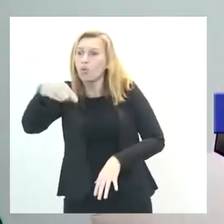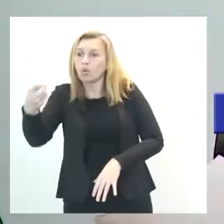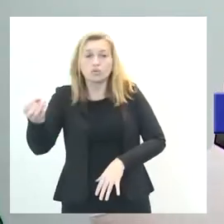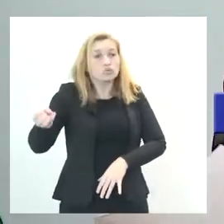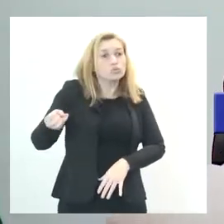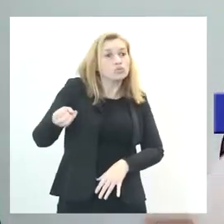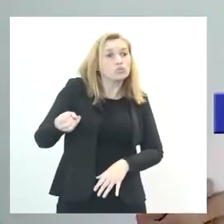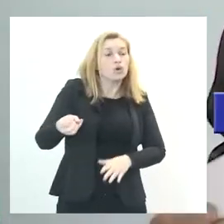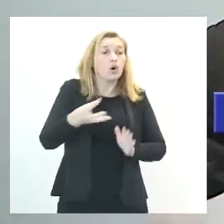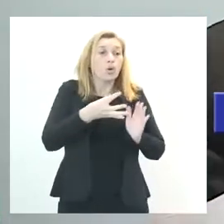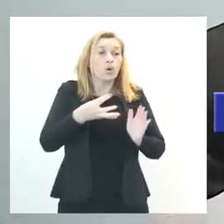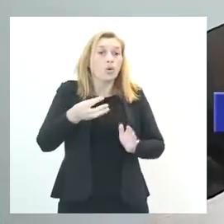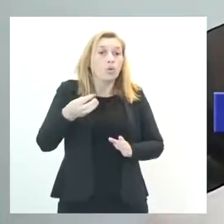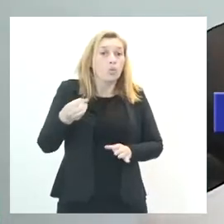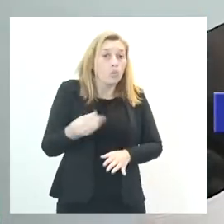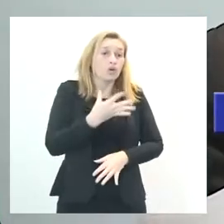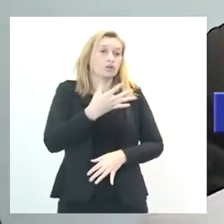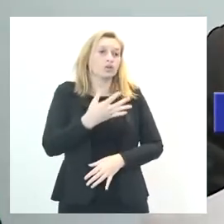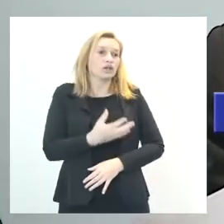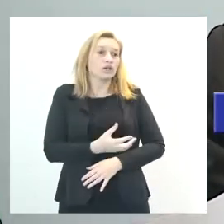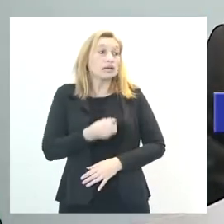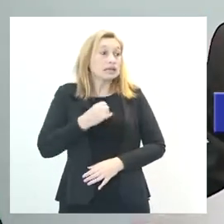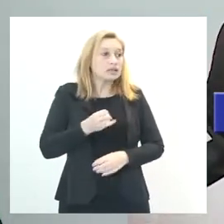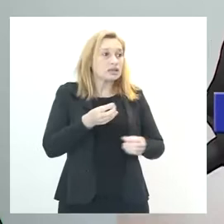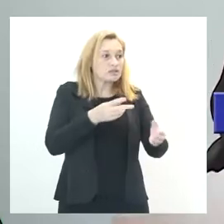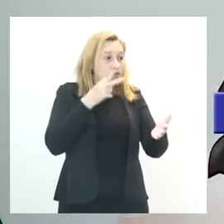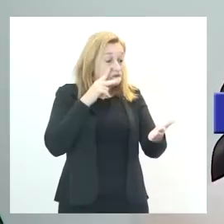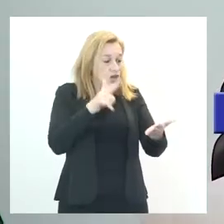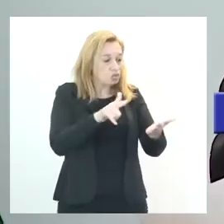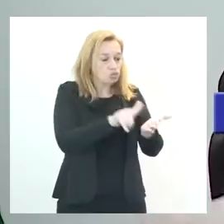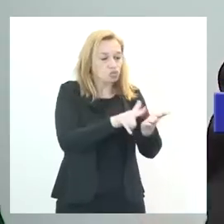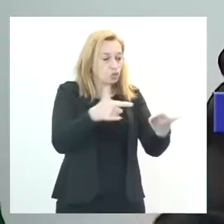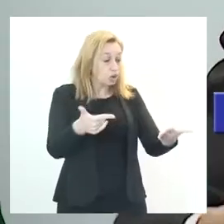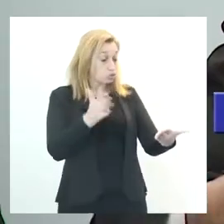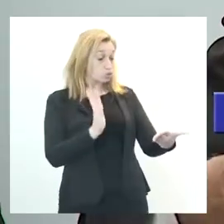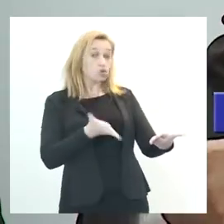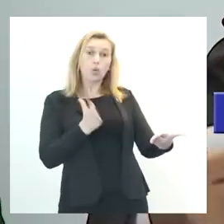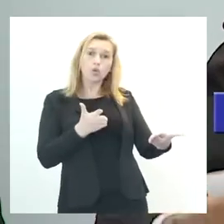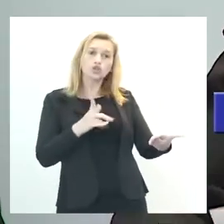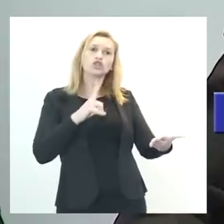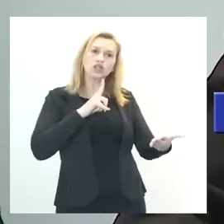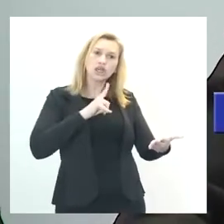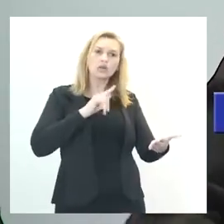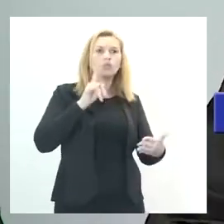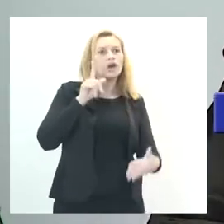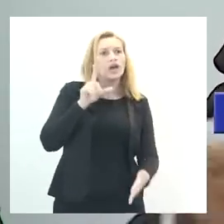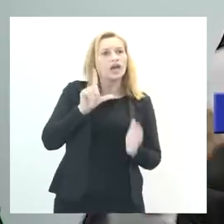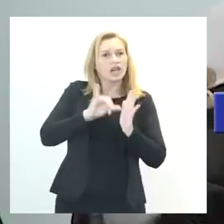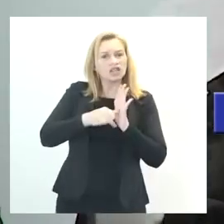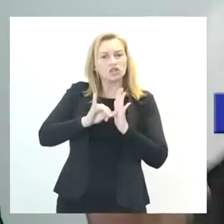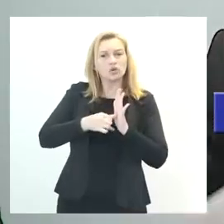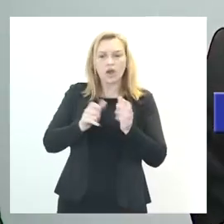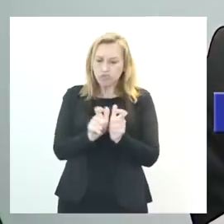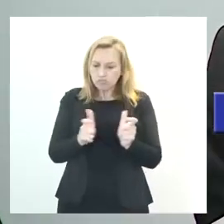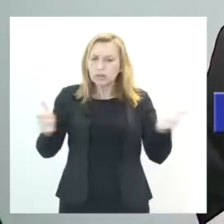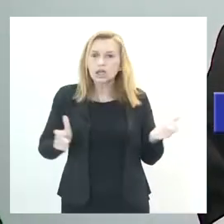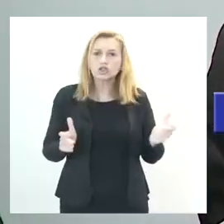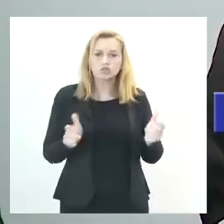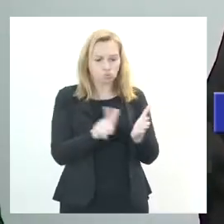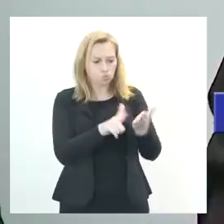pô eu ia porque tem que pegar os jornais de hoje por exemplo tem um editorial grande no